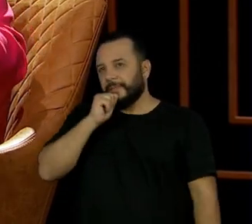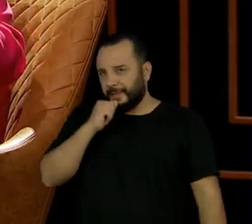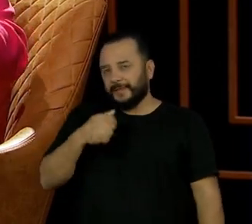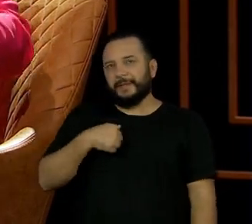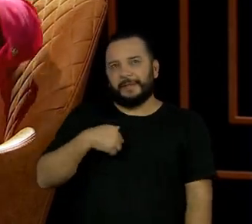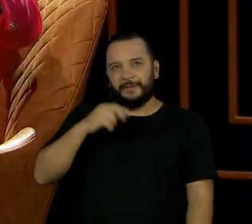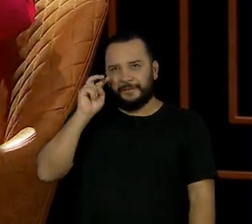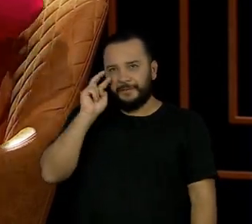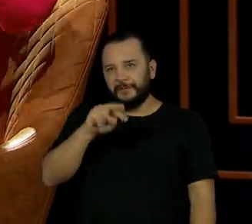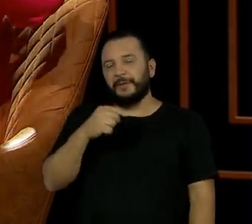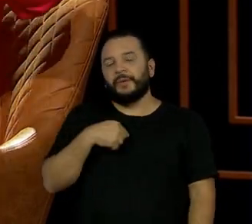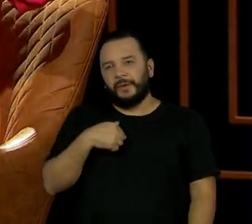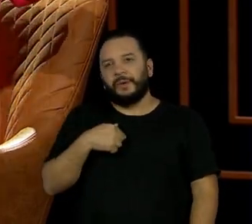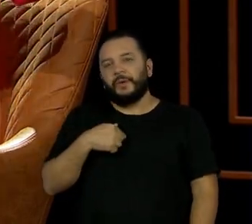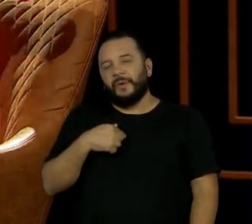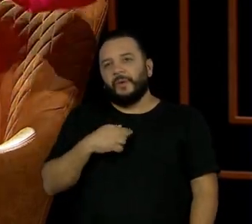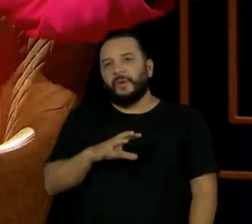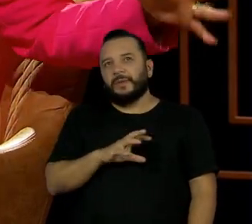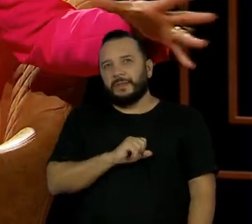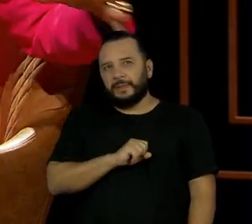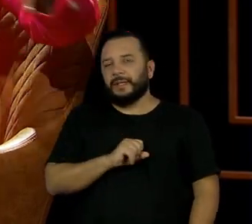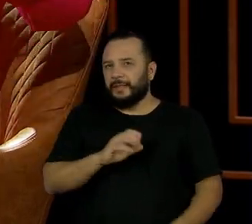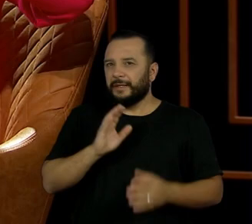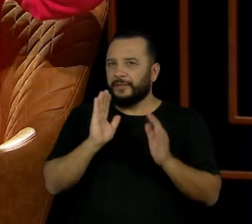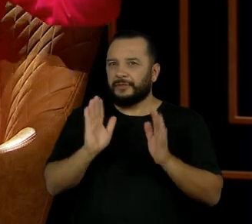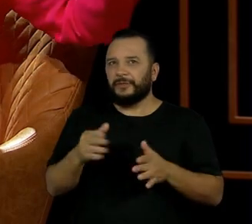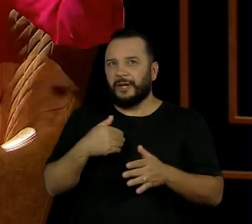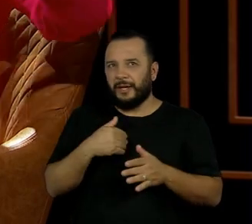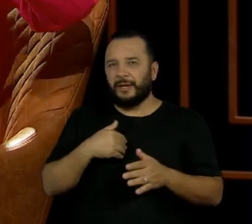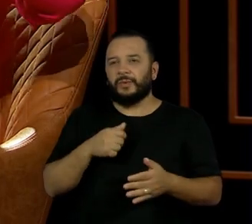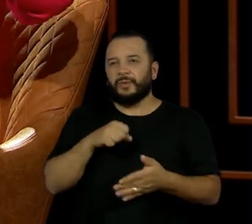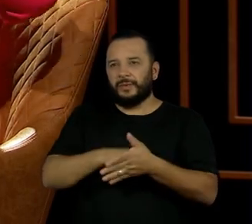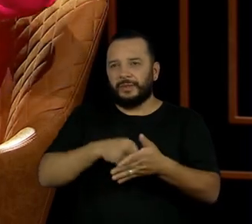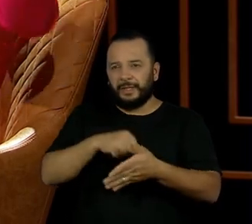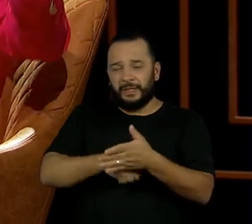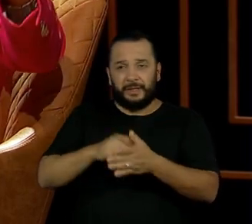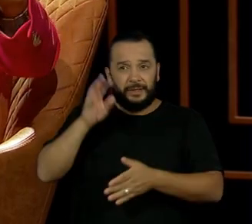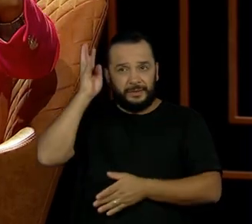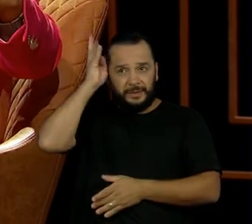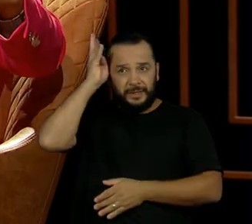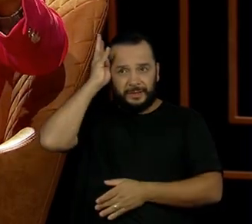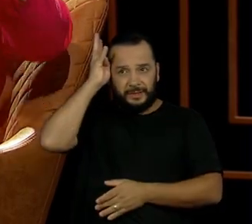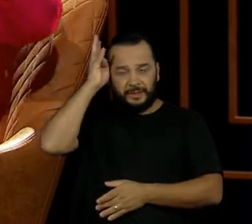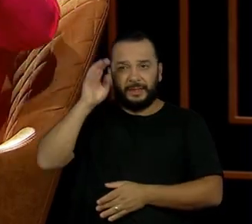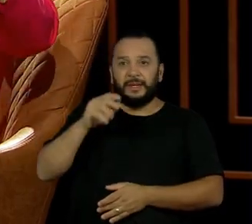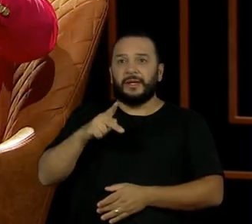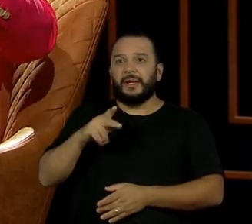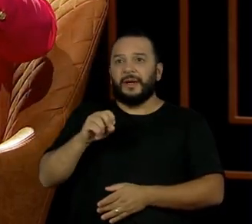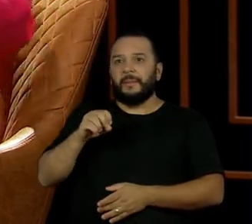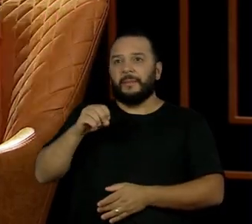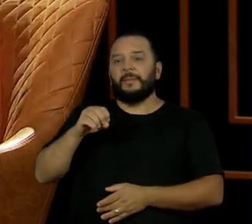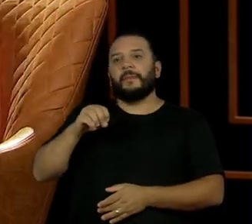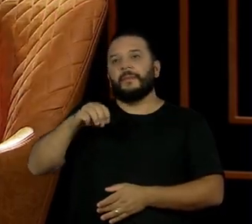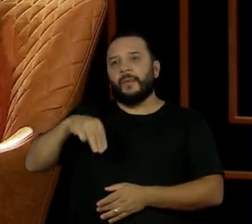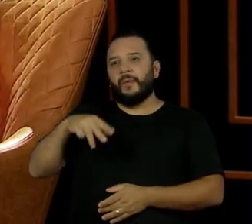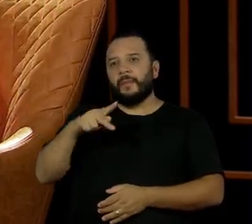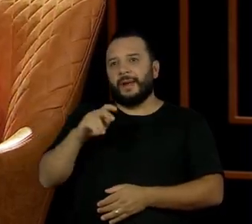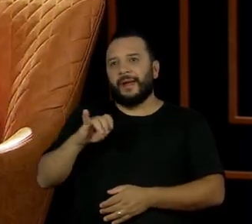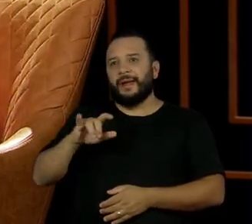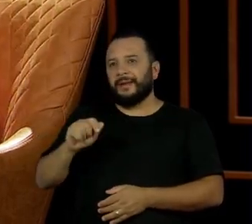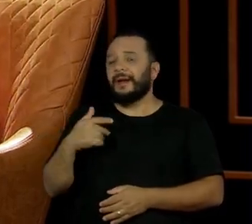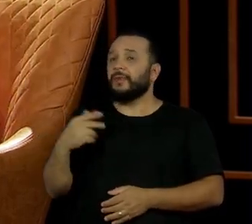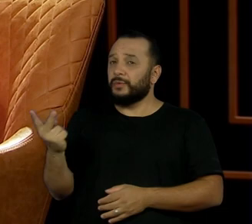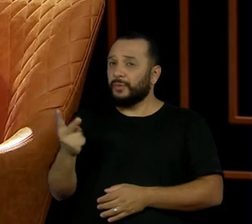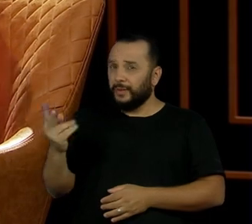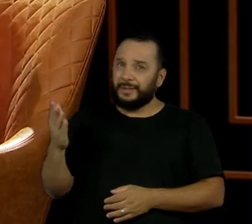apaixonada pelo filme russa então quando a gente estava lutando ali o SESC Pompeia onde onde fosse ele meu pai Os Dois Vizinhos ficava